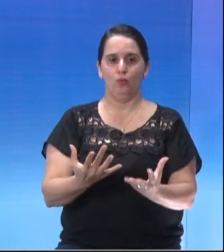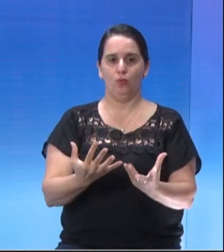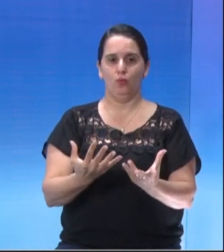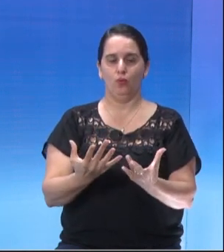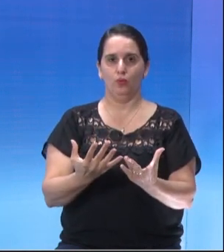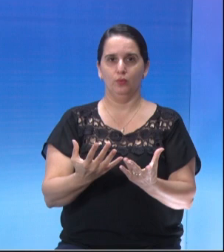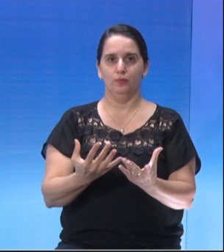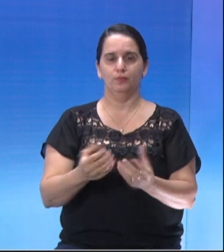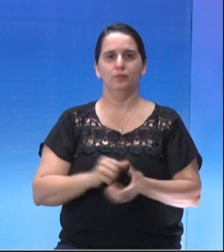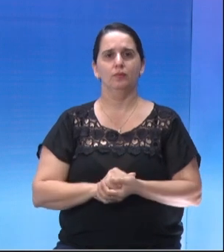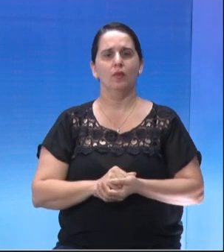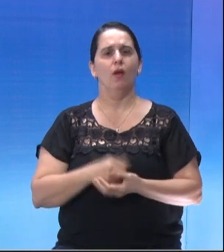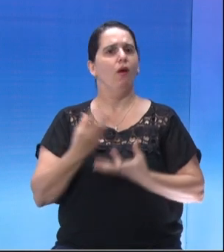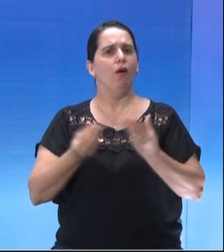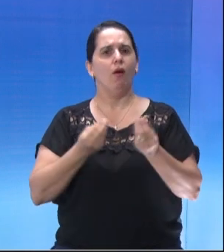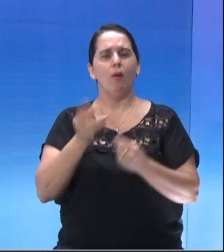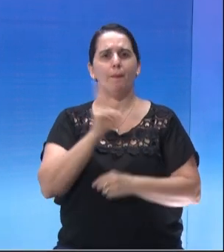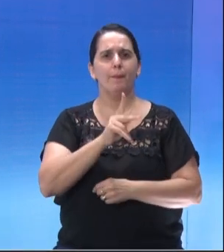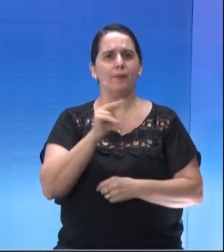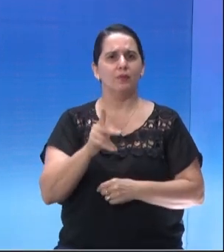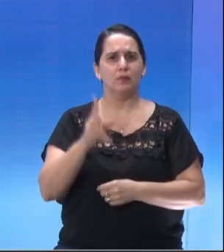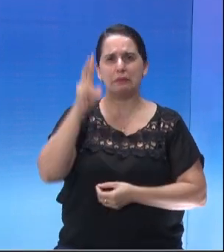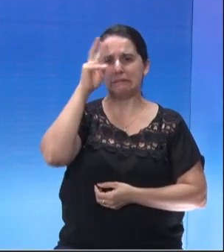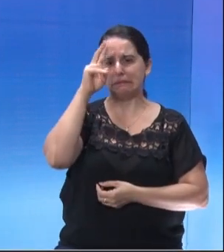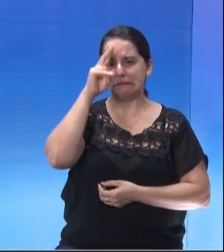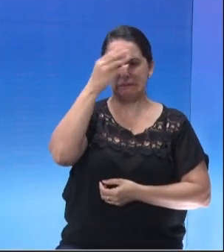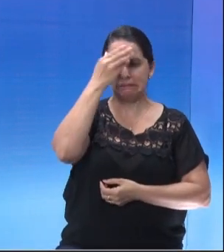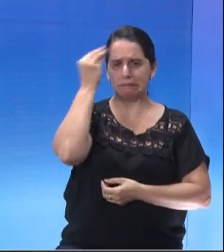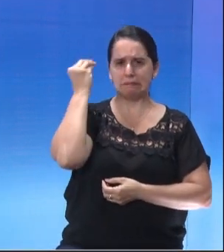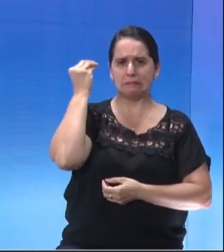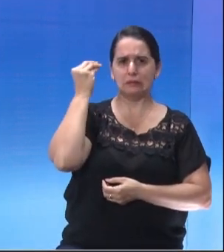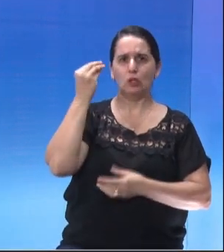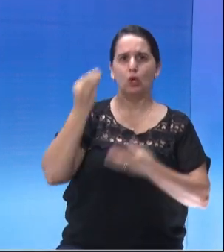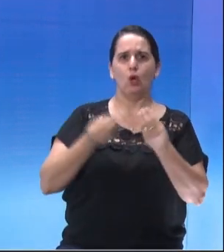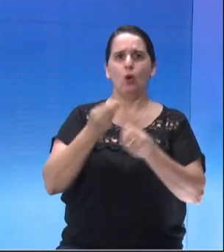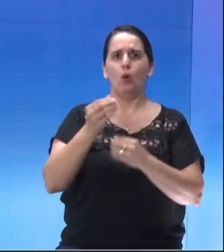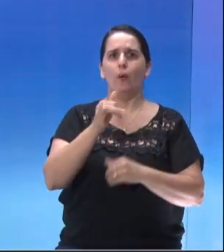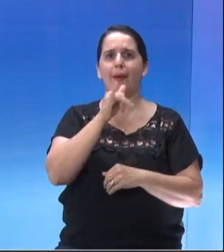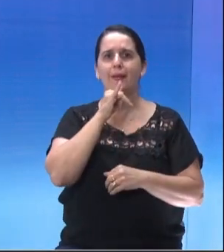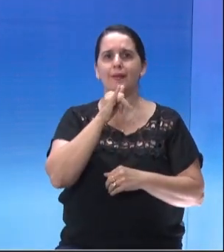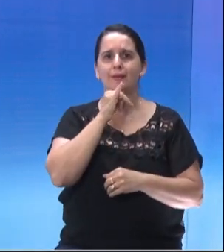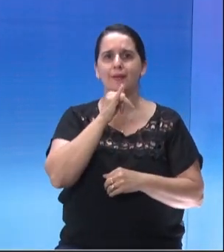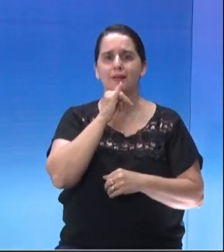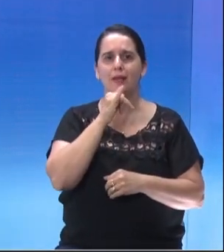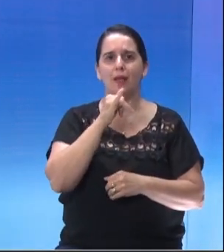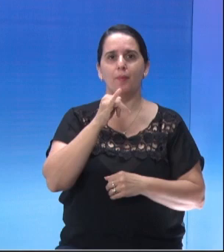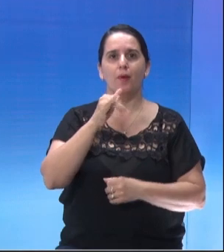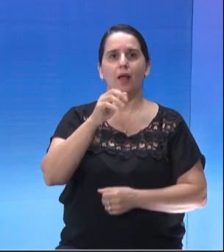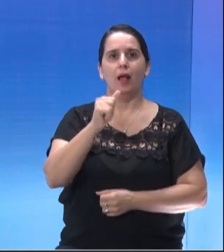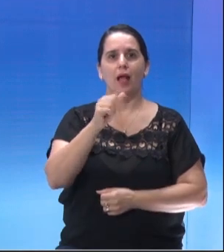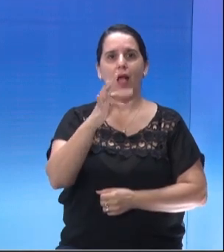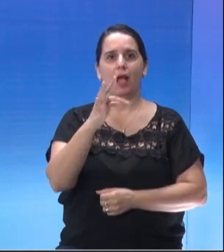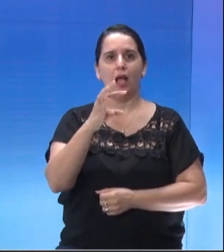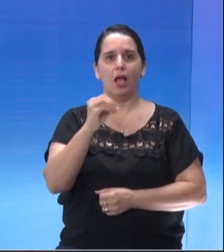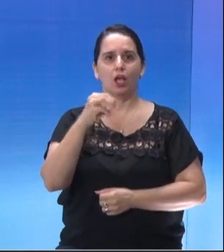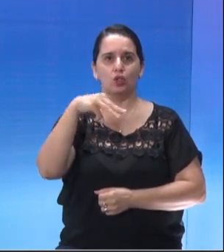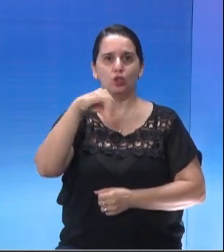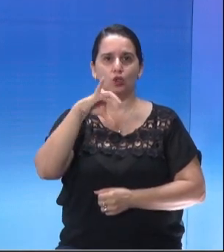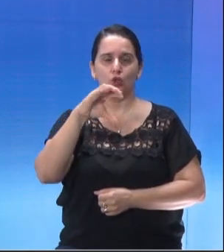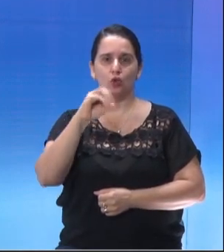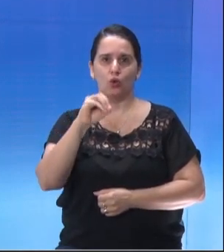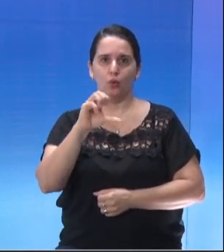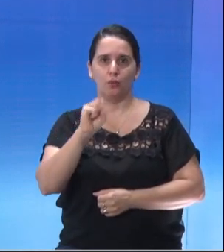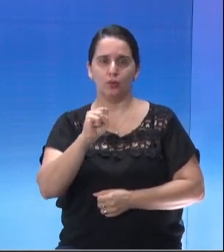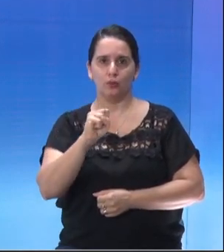chama. Mas, professor, eu não recordo sobre os modelos atômicos, mais especificamente sobre o modelo